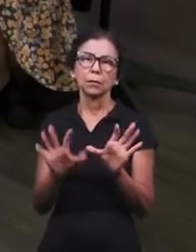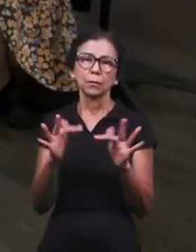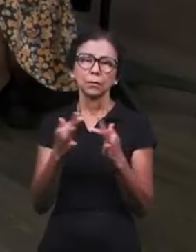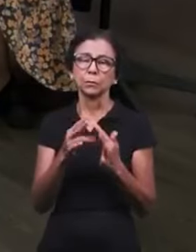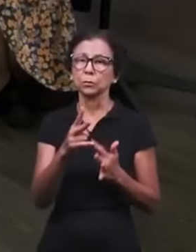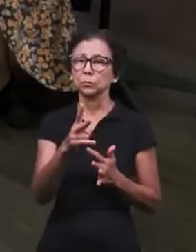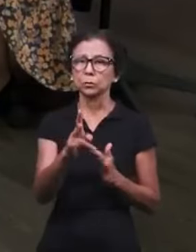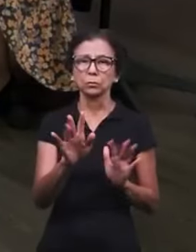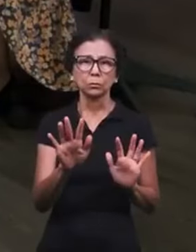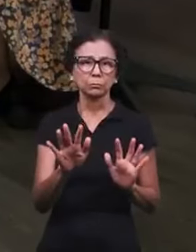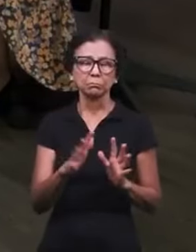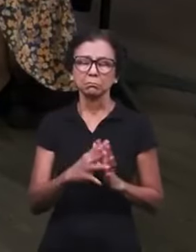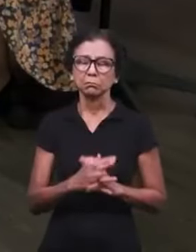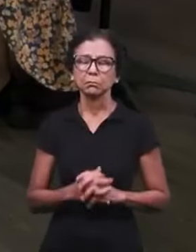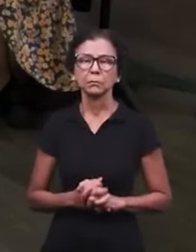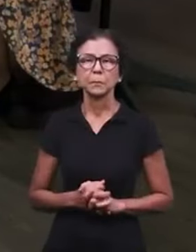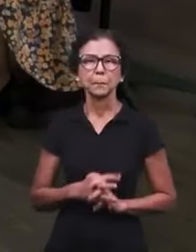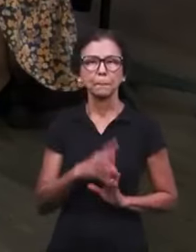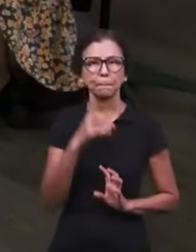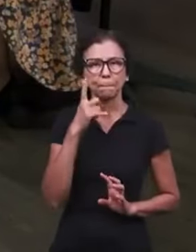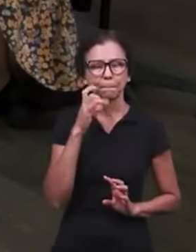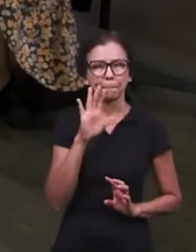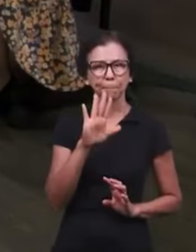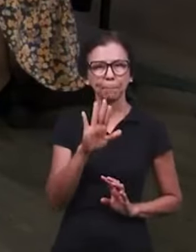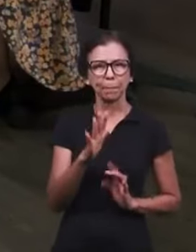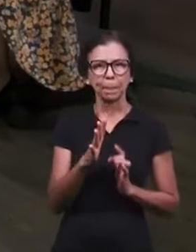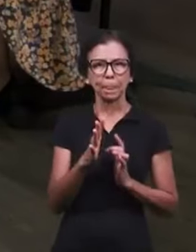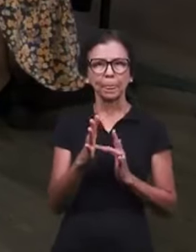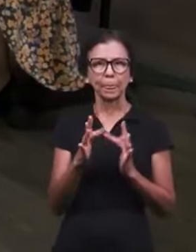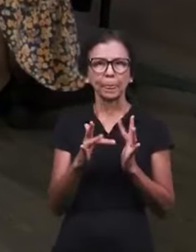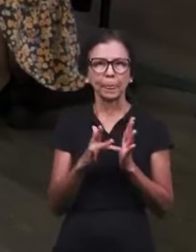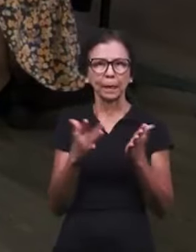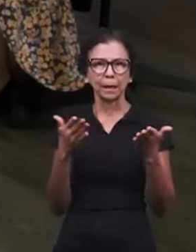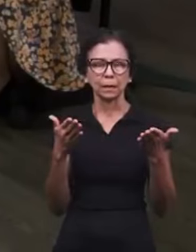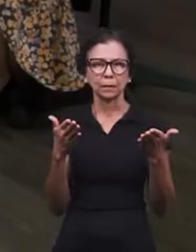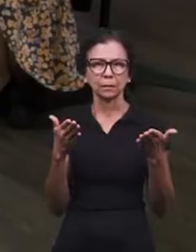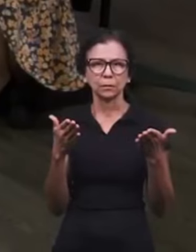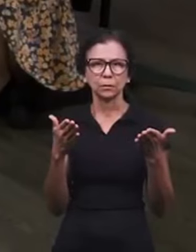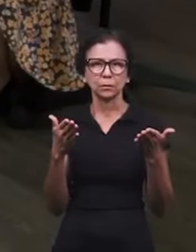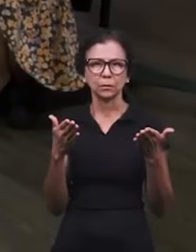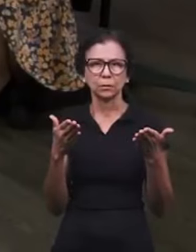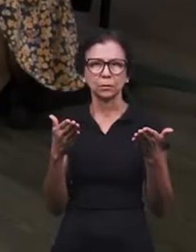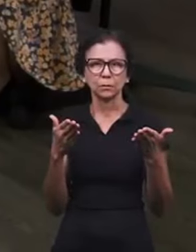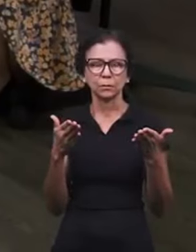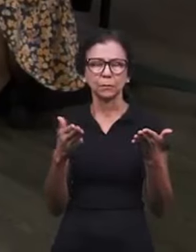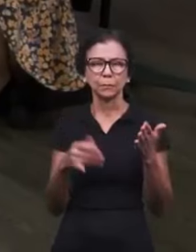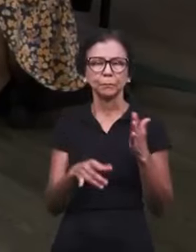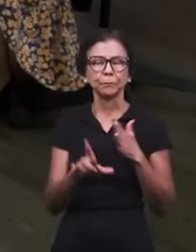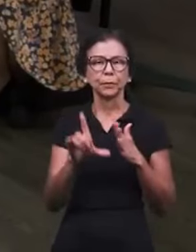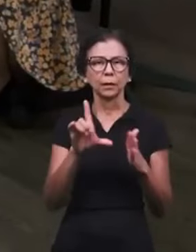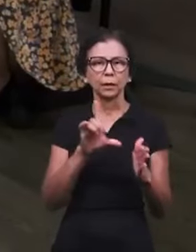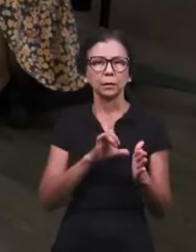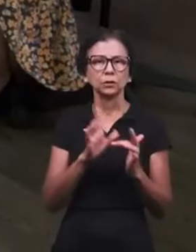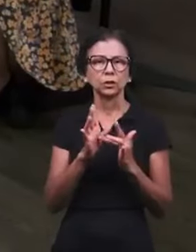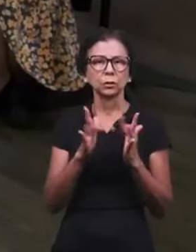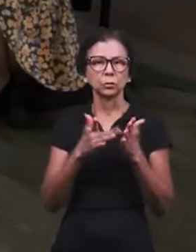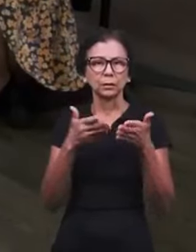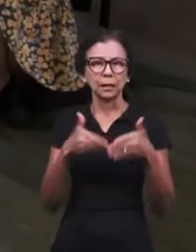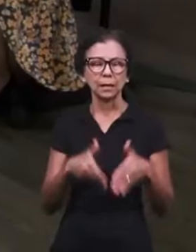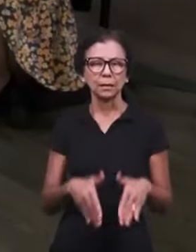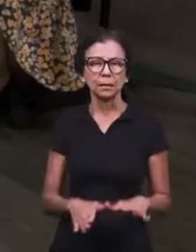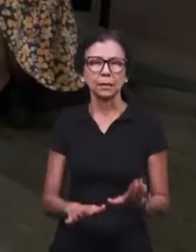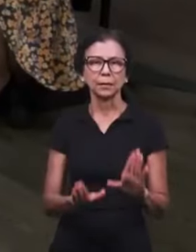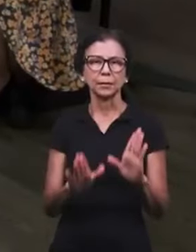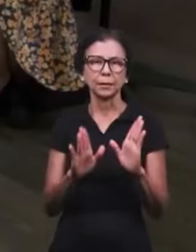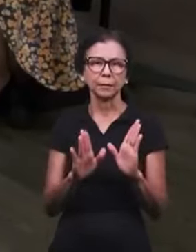interessante quando Jesus nasceu antes de Jesus nascer quando Maria recebeu a visita do anjo e se achou ali